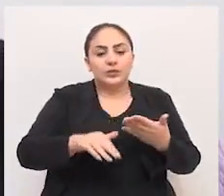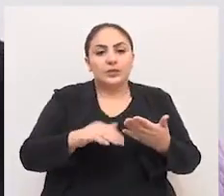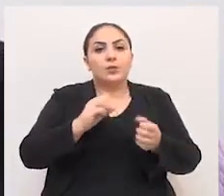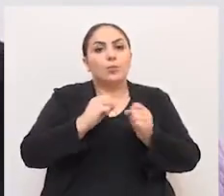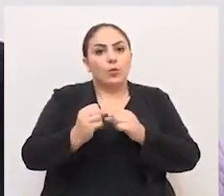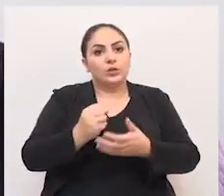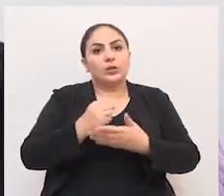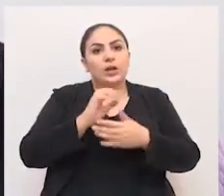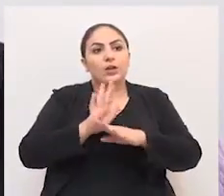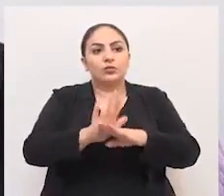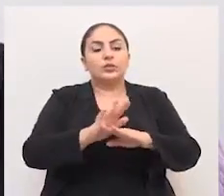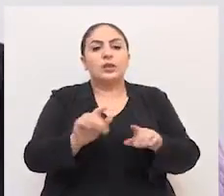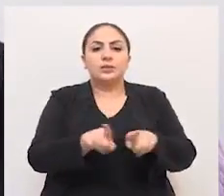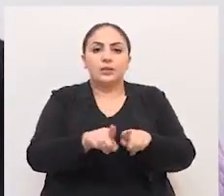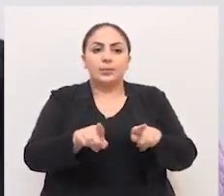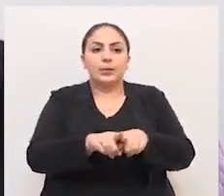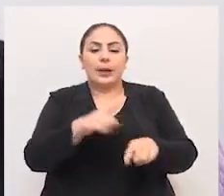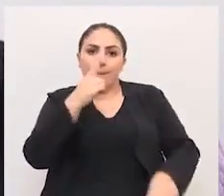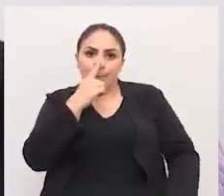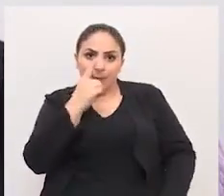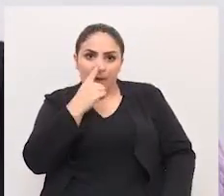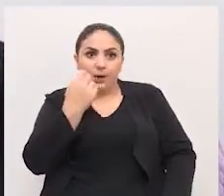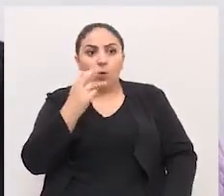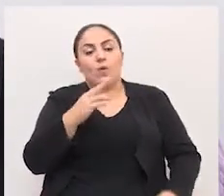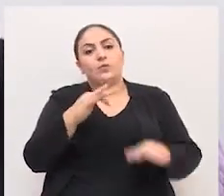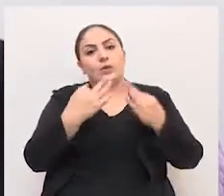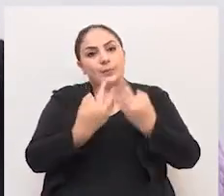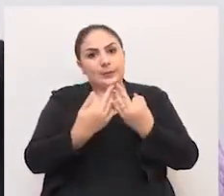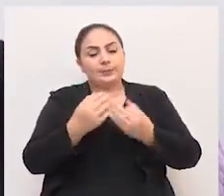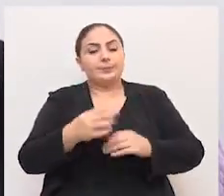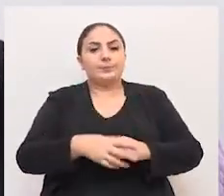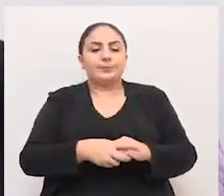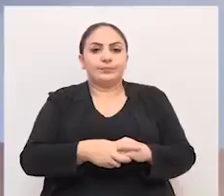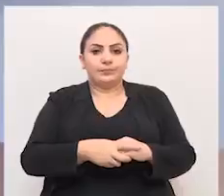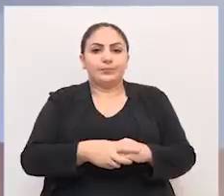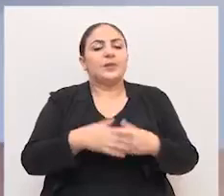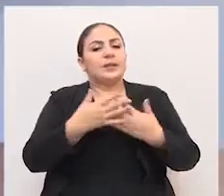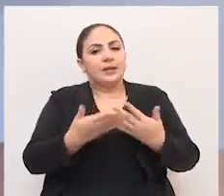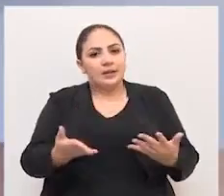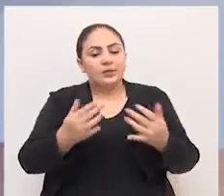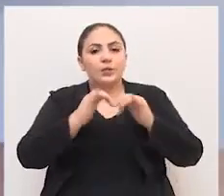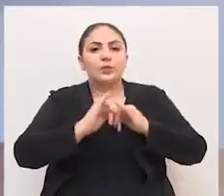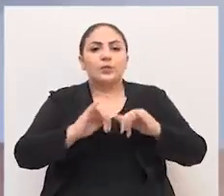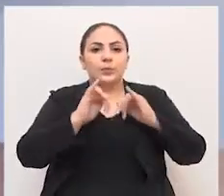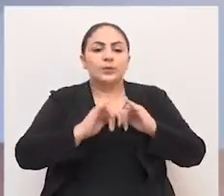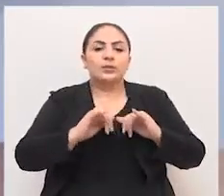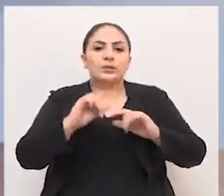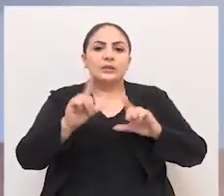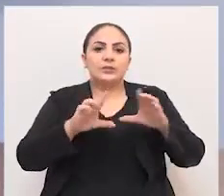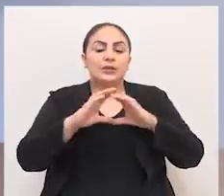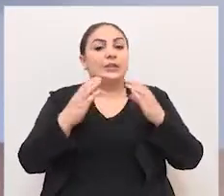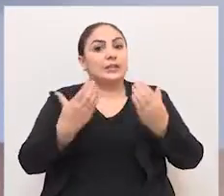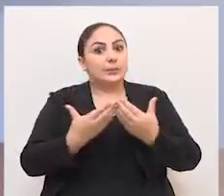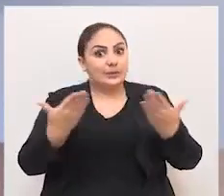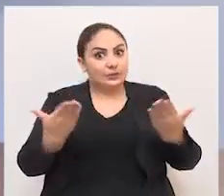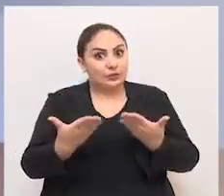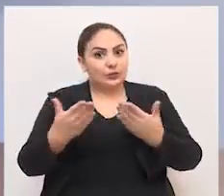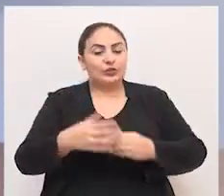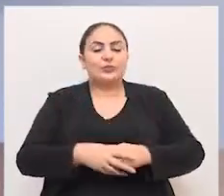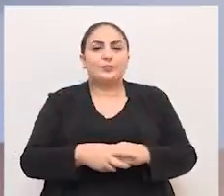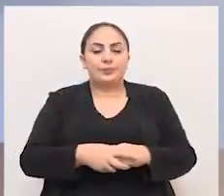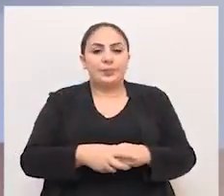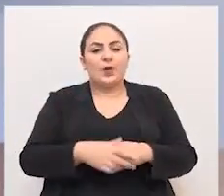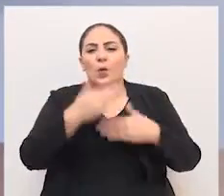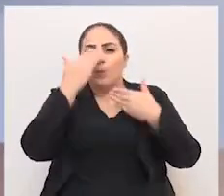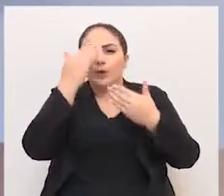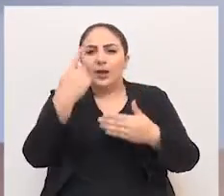que possam auxiliar também, tanto a mamãe quanto a família. E estas foram as informações do Jornal da